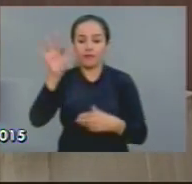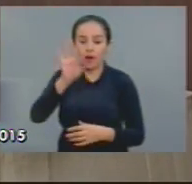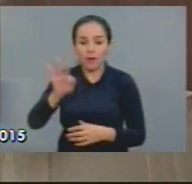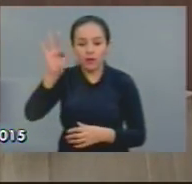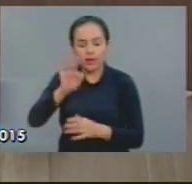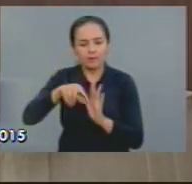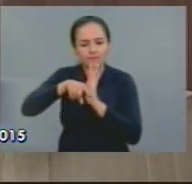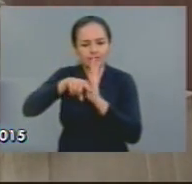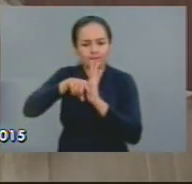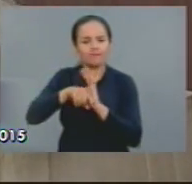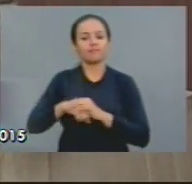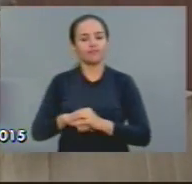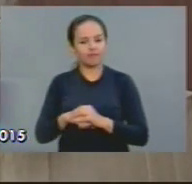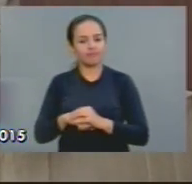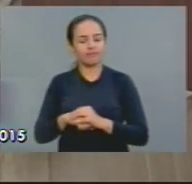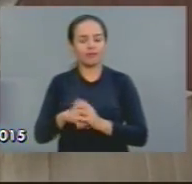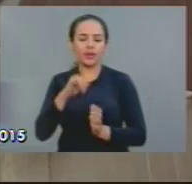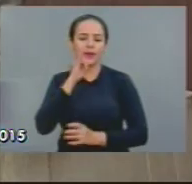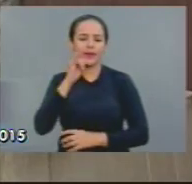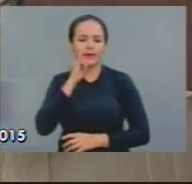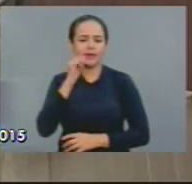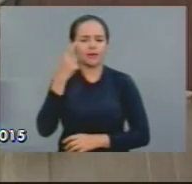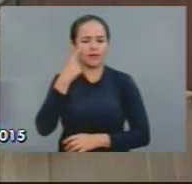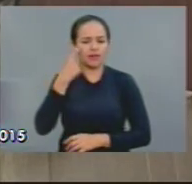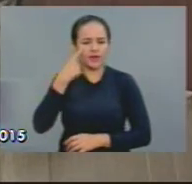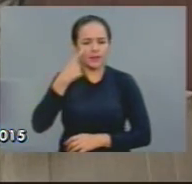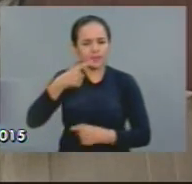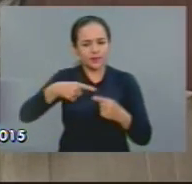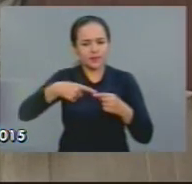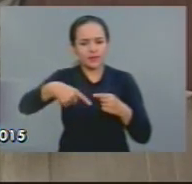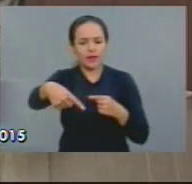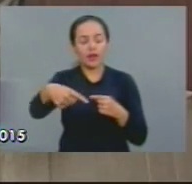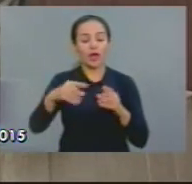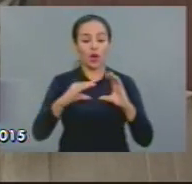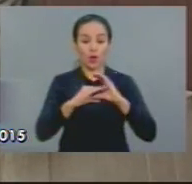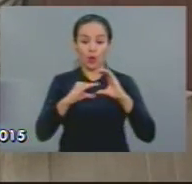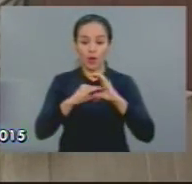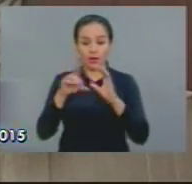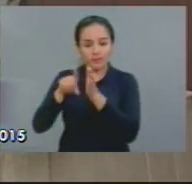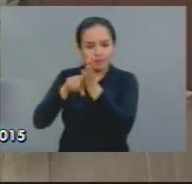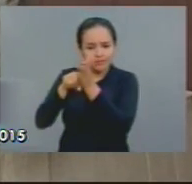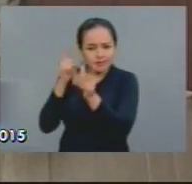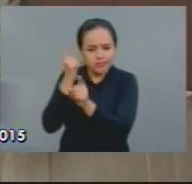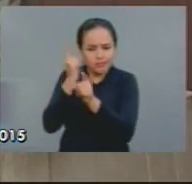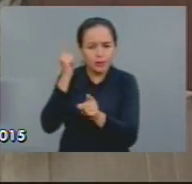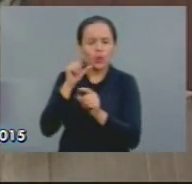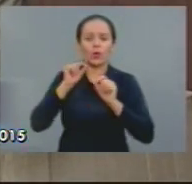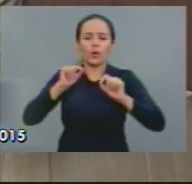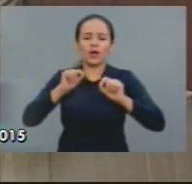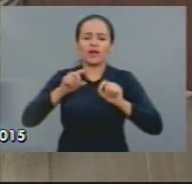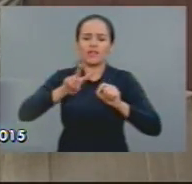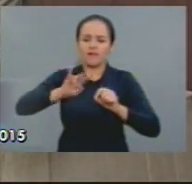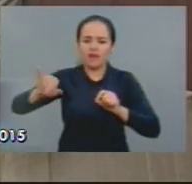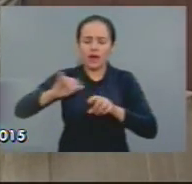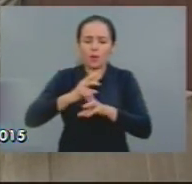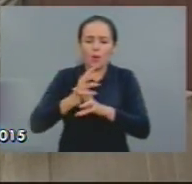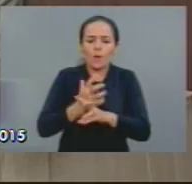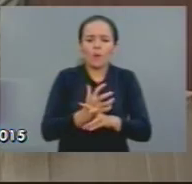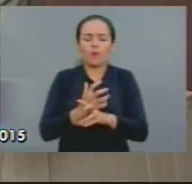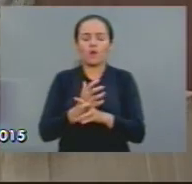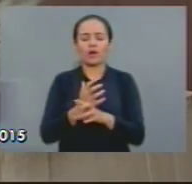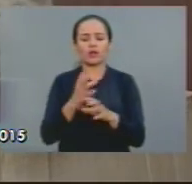de estiagem vinculada às mudanças climáticas. Quem nos diz isso é a UES e os seus estudiosos de